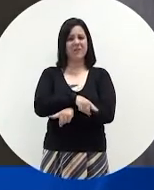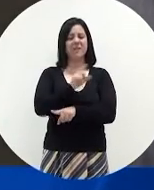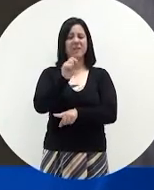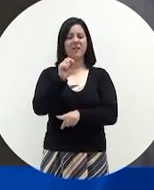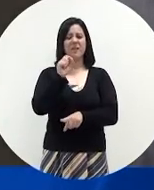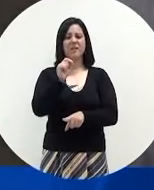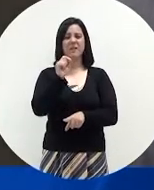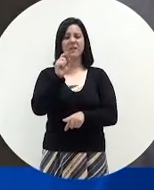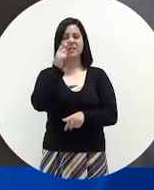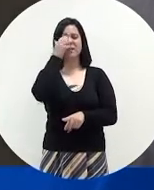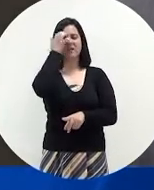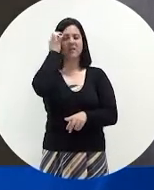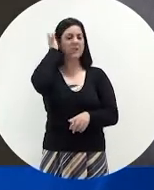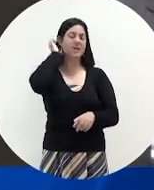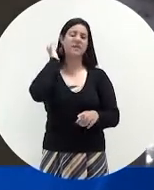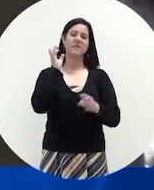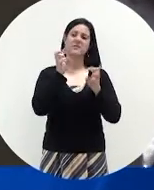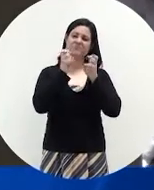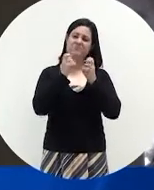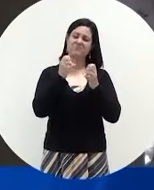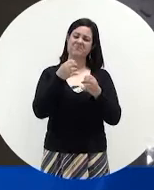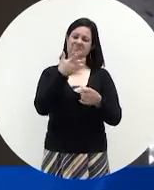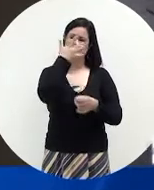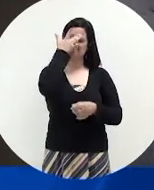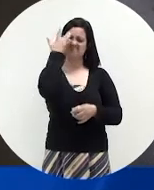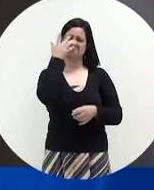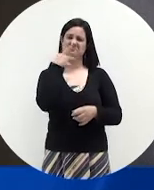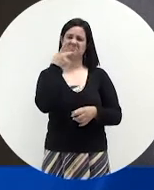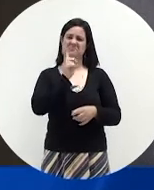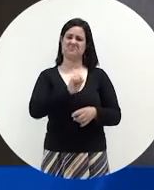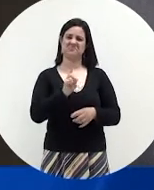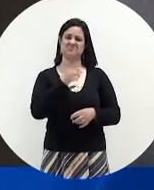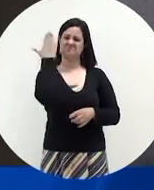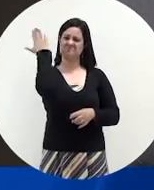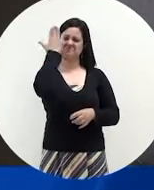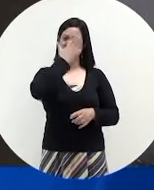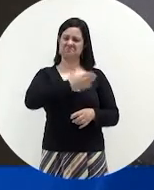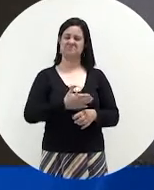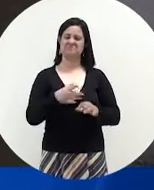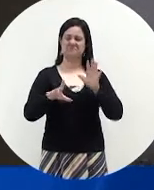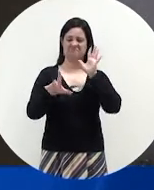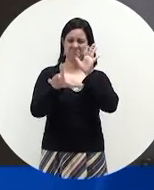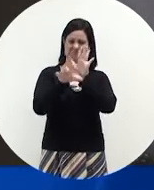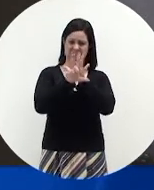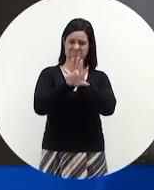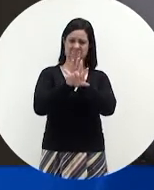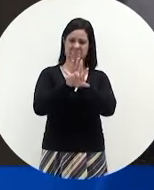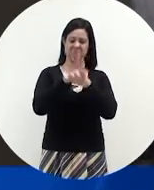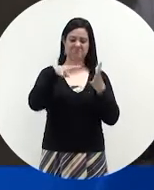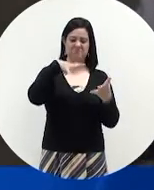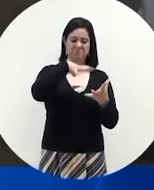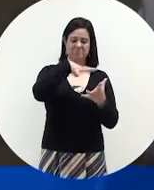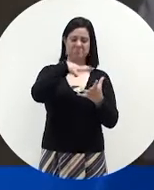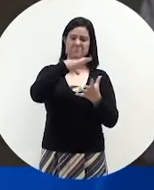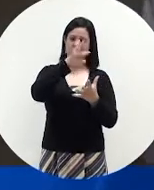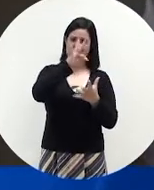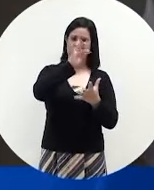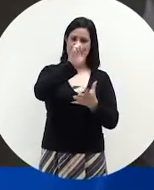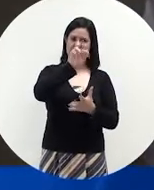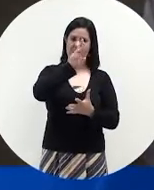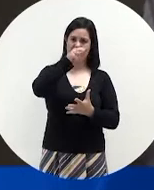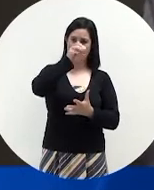mais ordenado estado para o menos ordenado estado. Mas a teoria da evolução tem como princípio